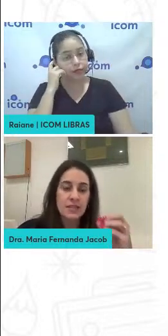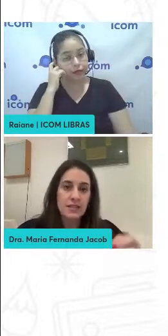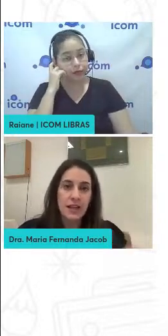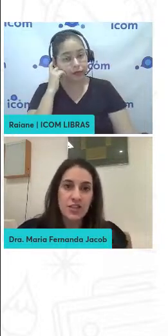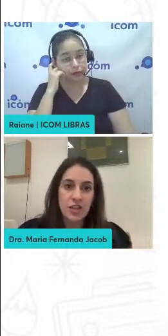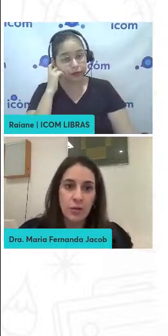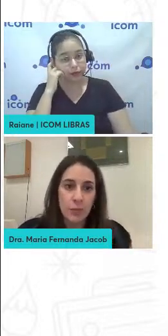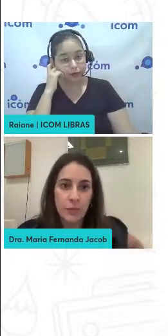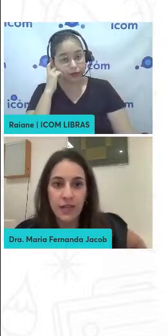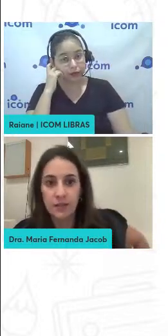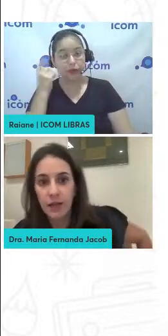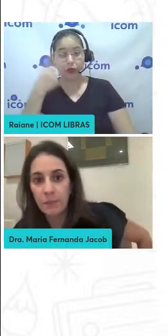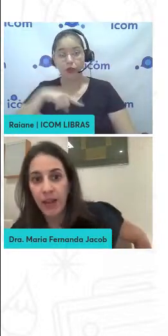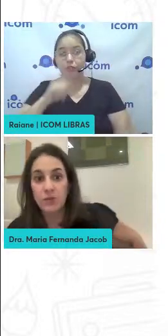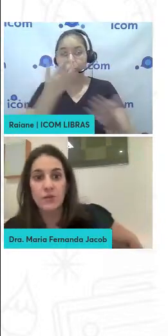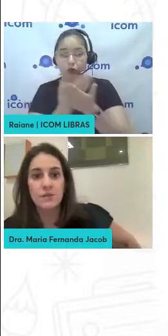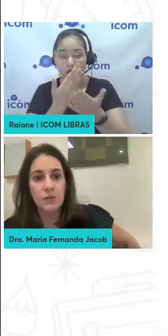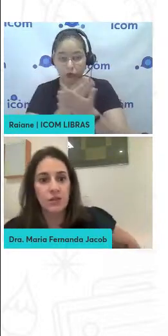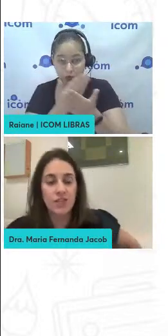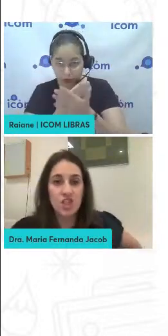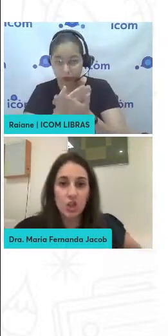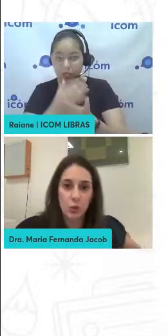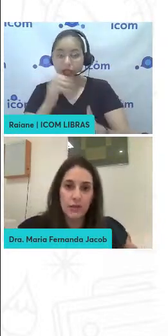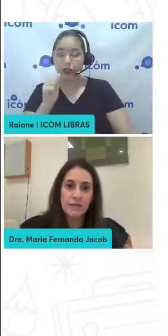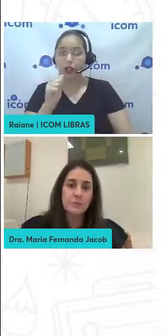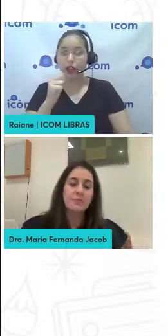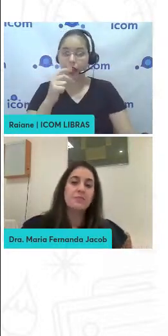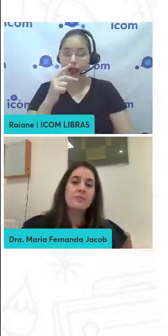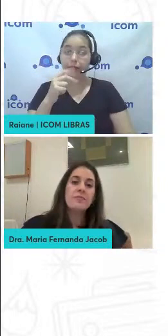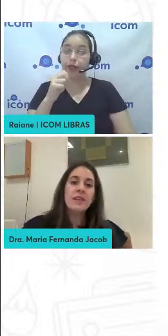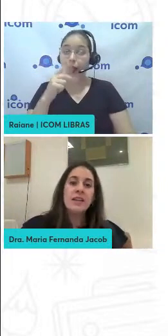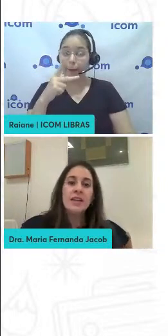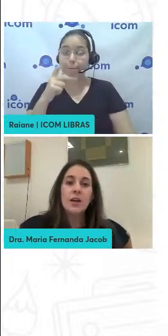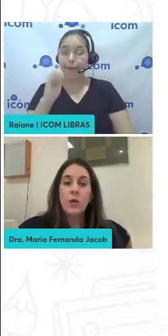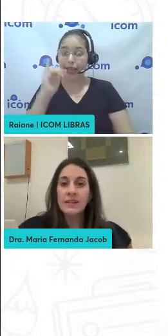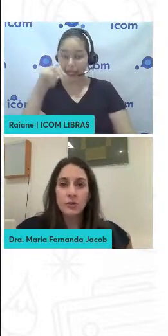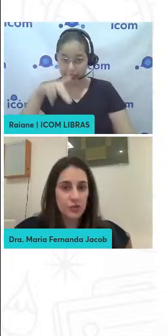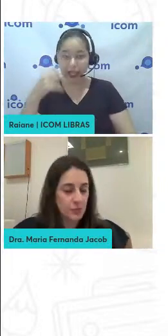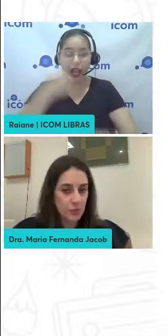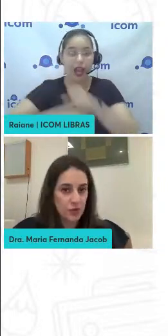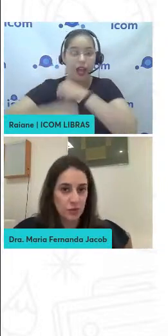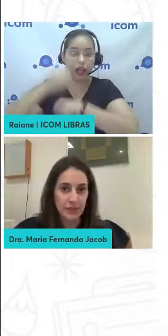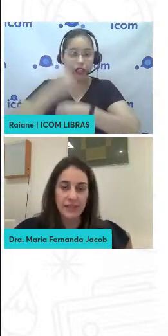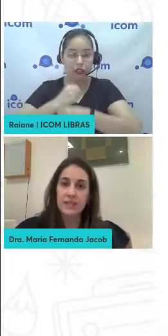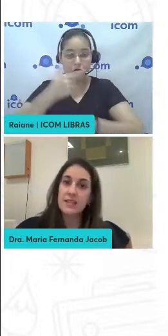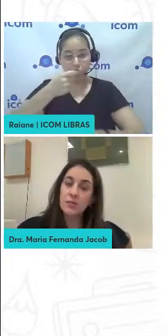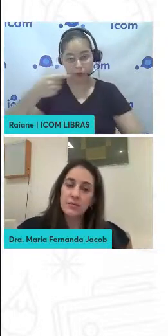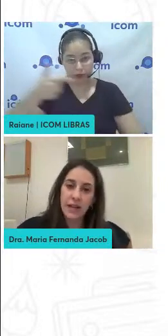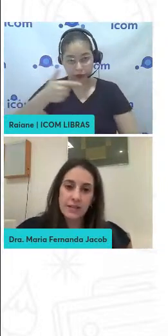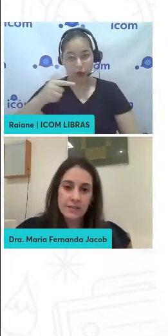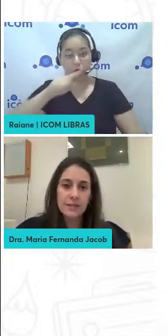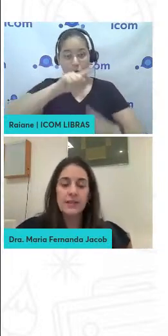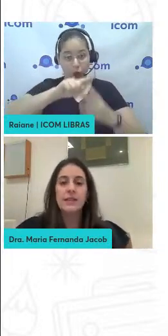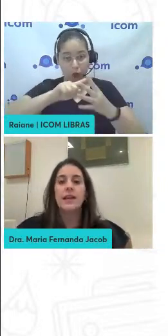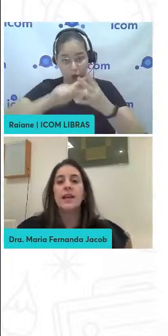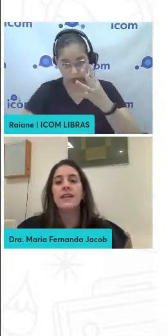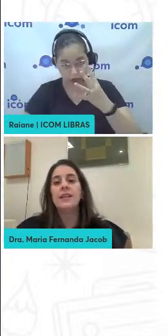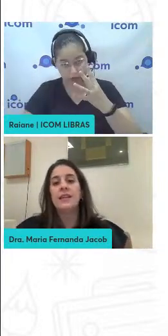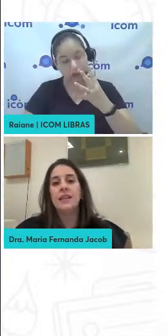na ciência, esse artigo publicado na PEN em 2022, 4 tipos de dor. Na realidade, são